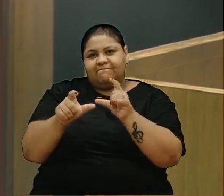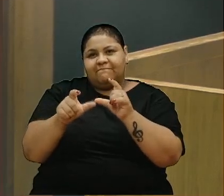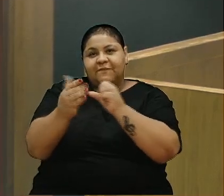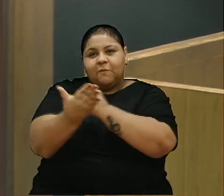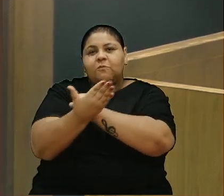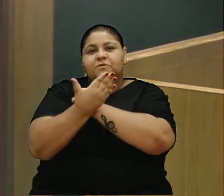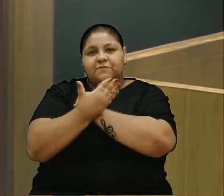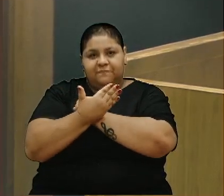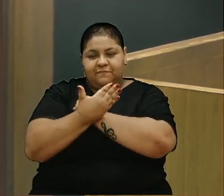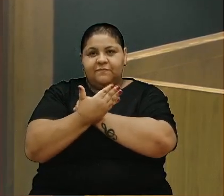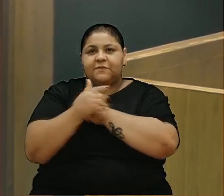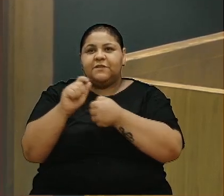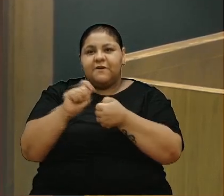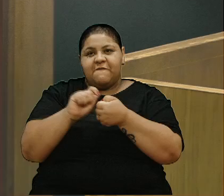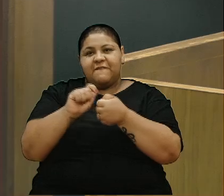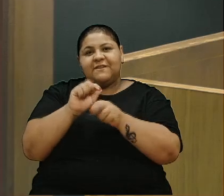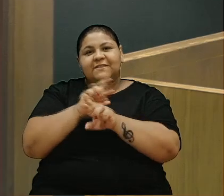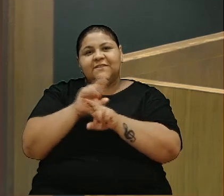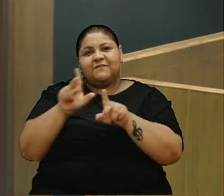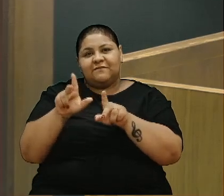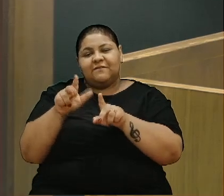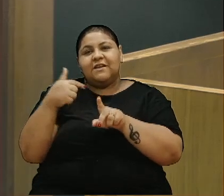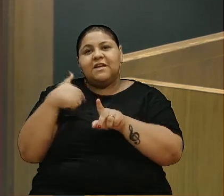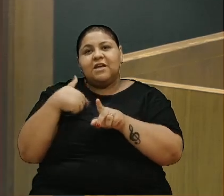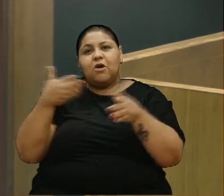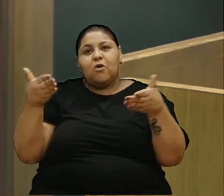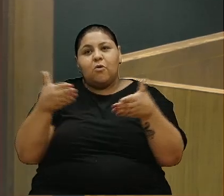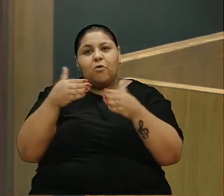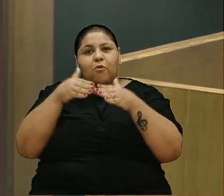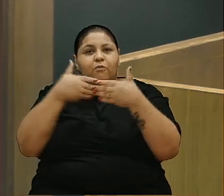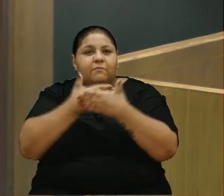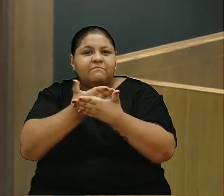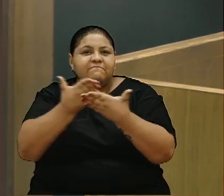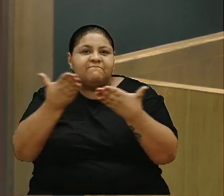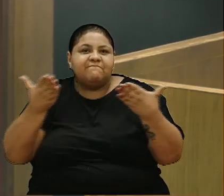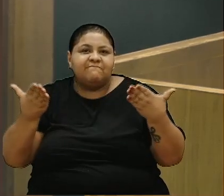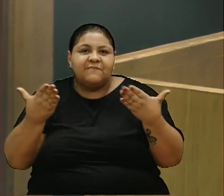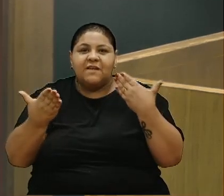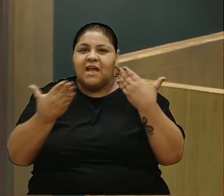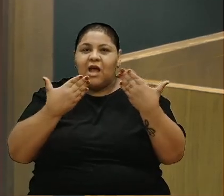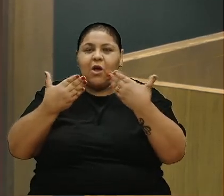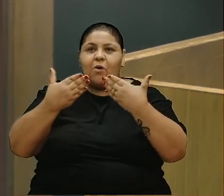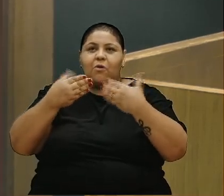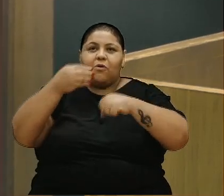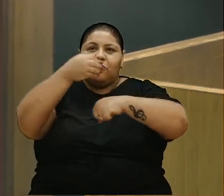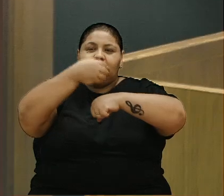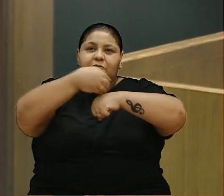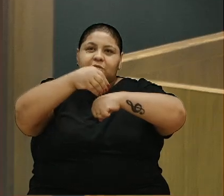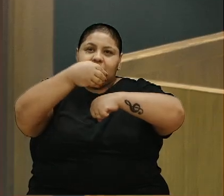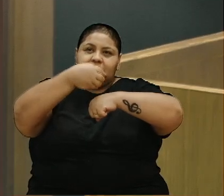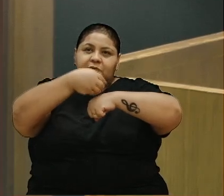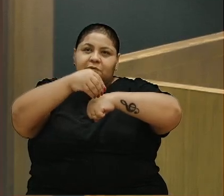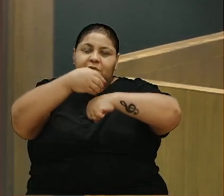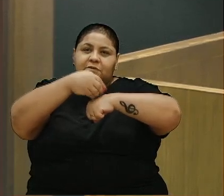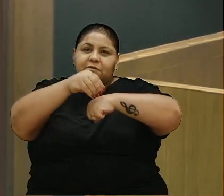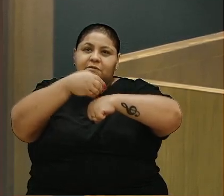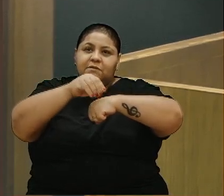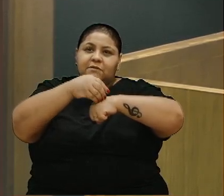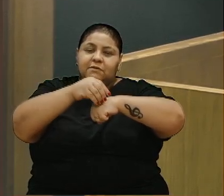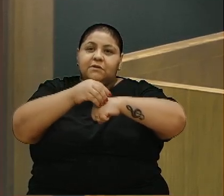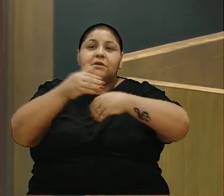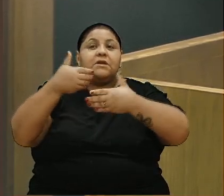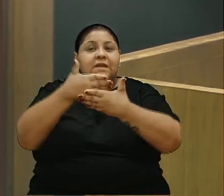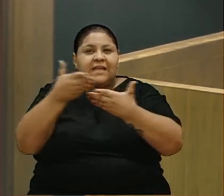ajudar a fazer diferente. Eu estou aberta a qualquer sugestões, estou aberta a críticas, porque